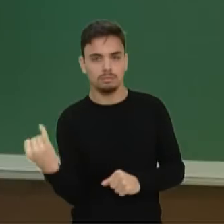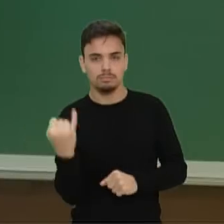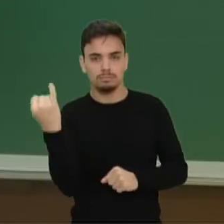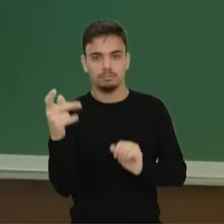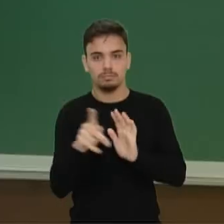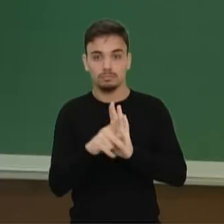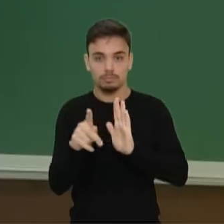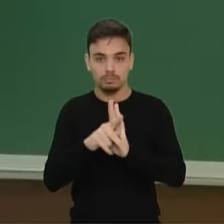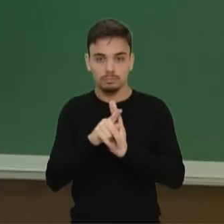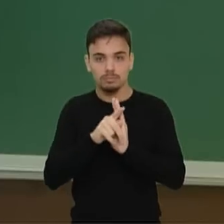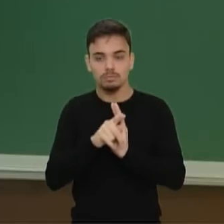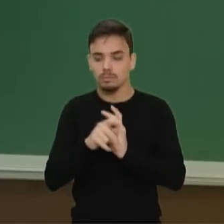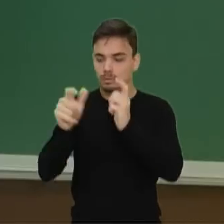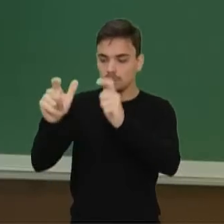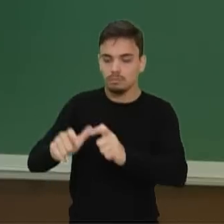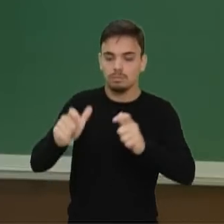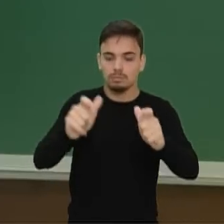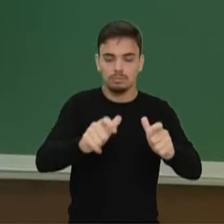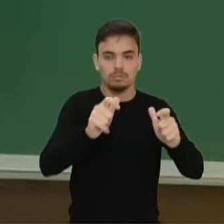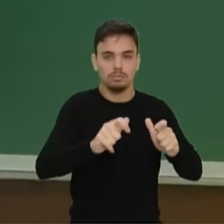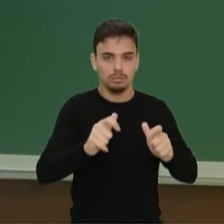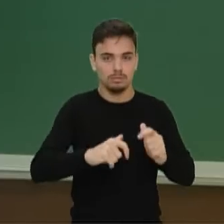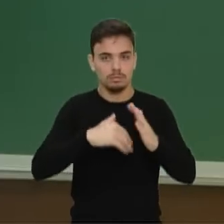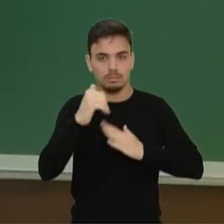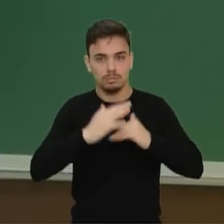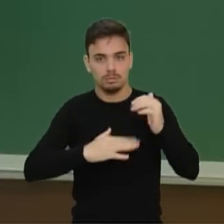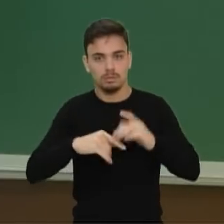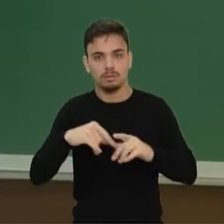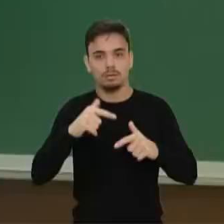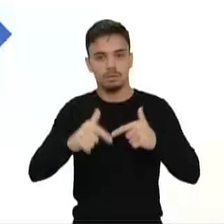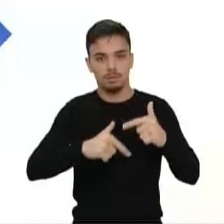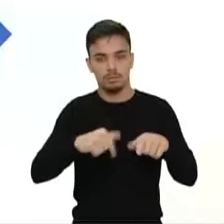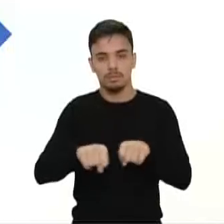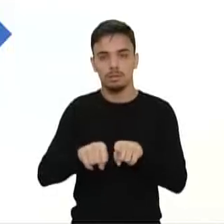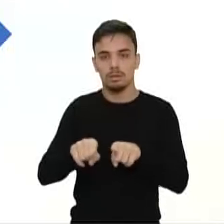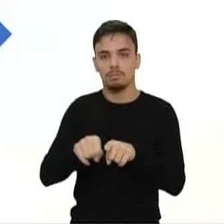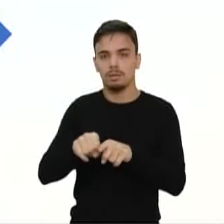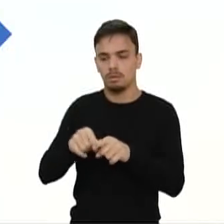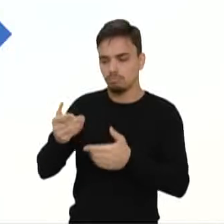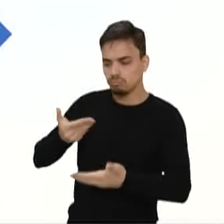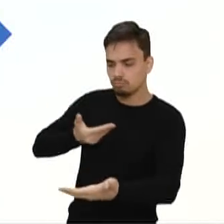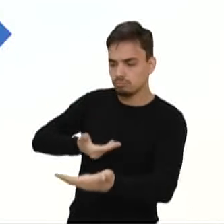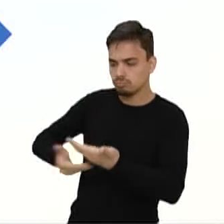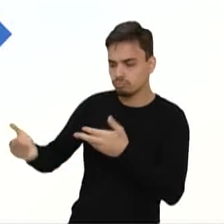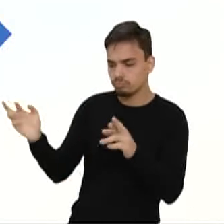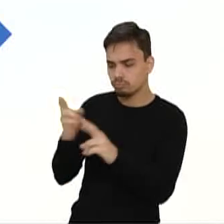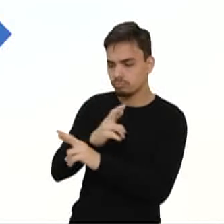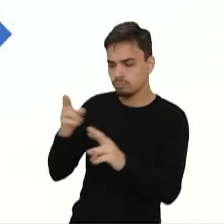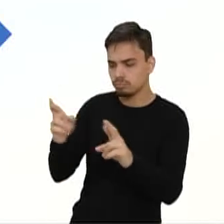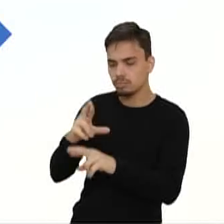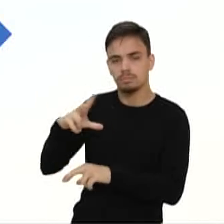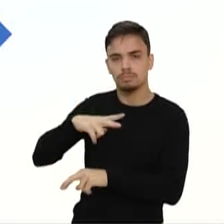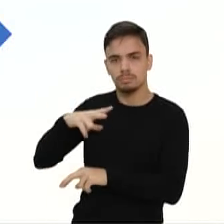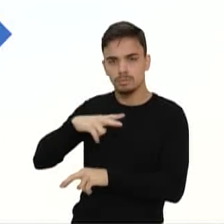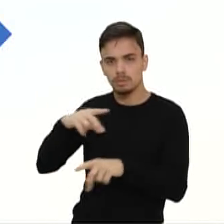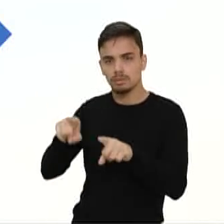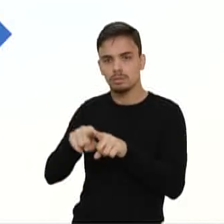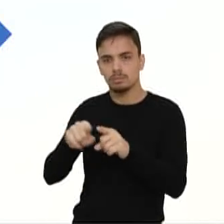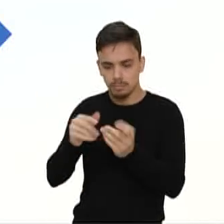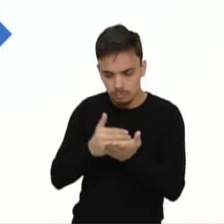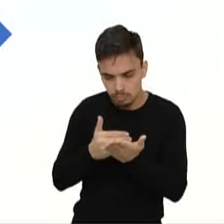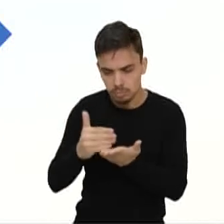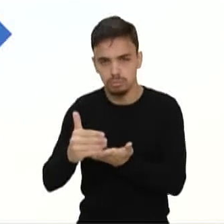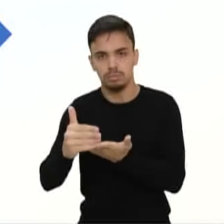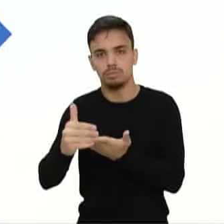ambiente corporativo, como facilidade de relacionamento interpessoal, iniciativa, capacidade